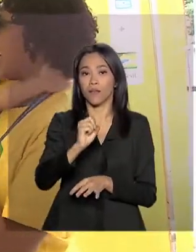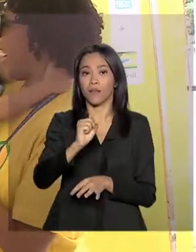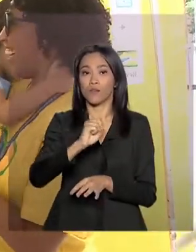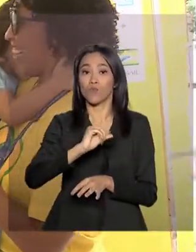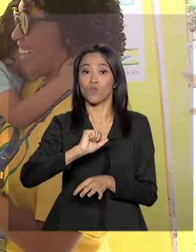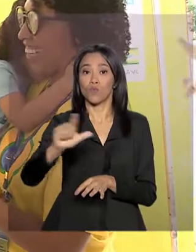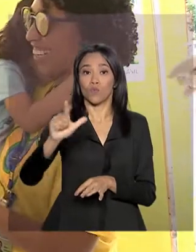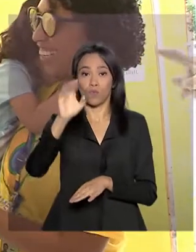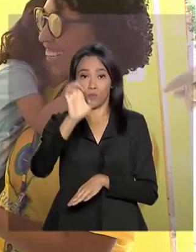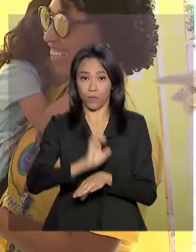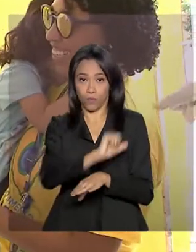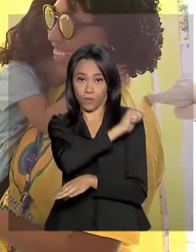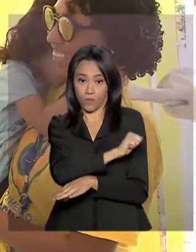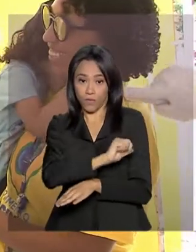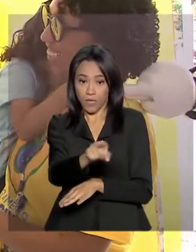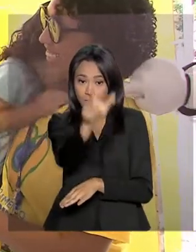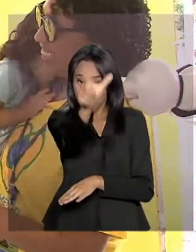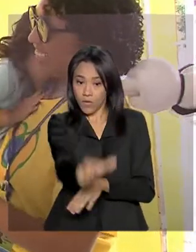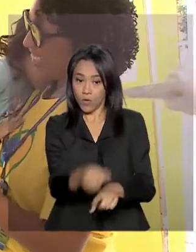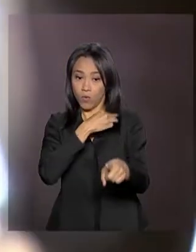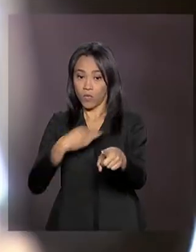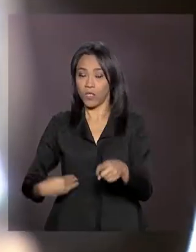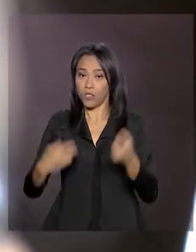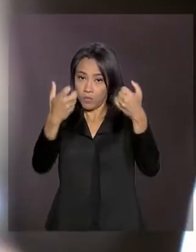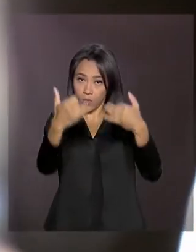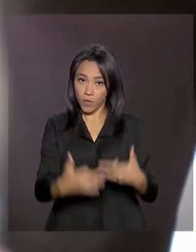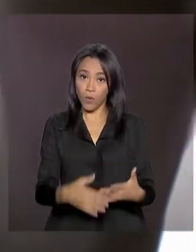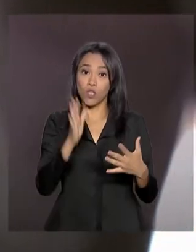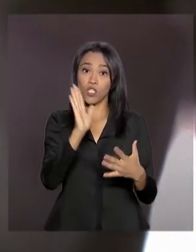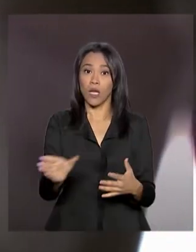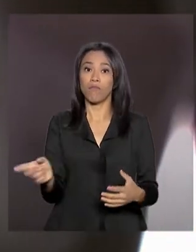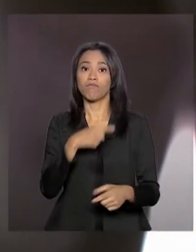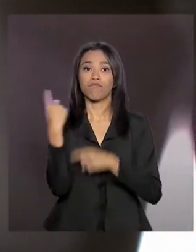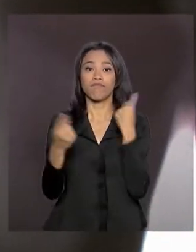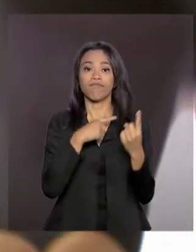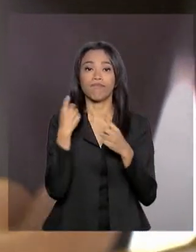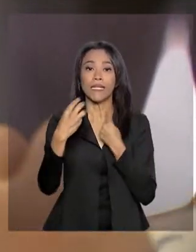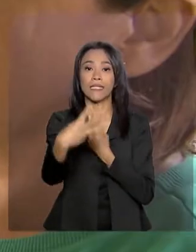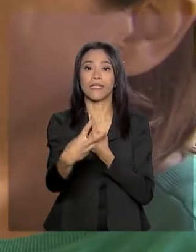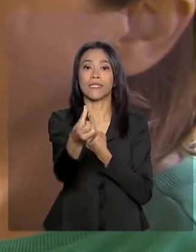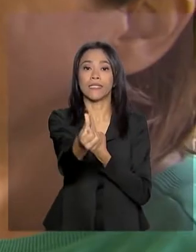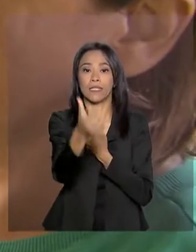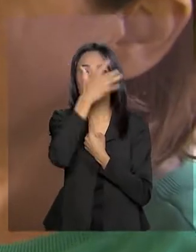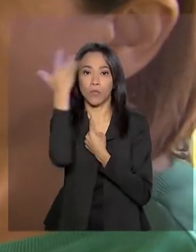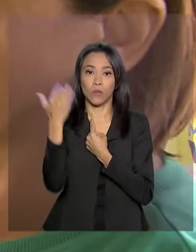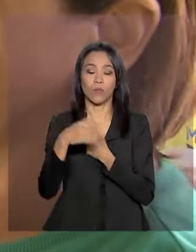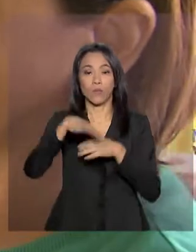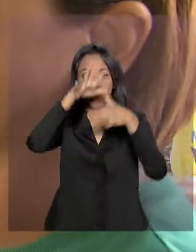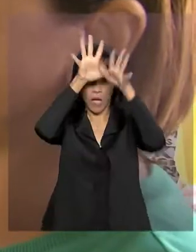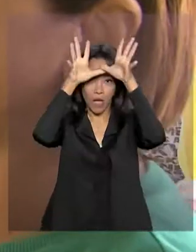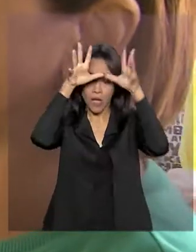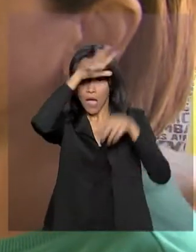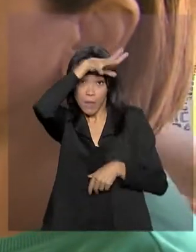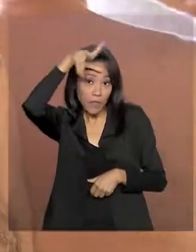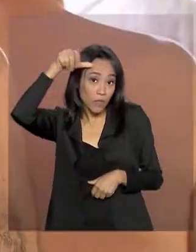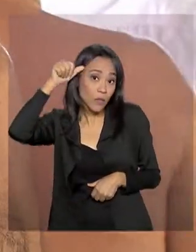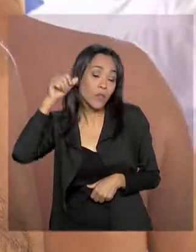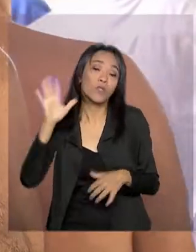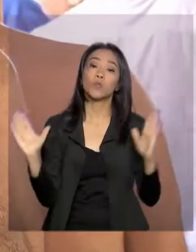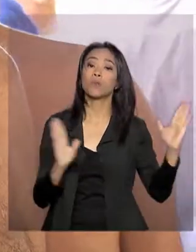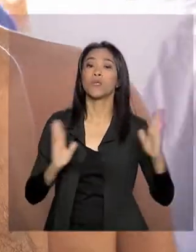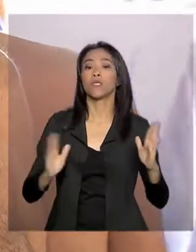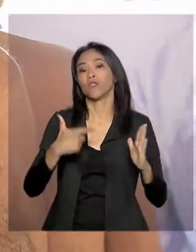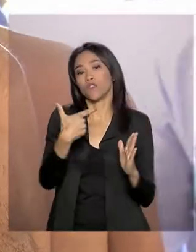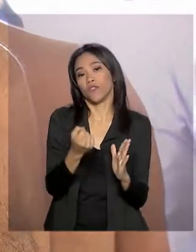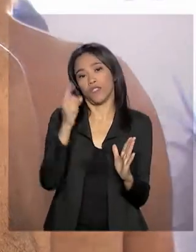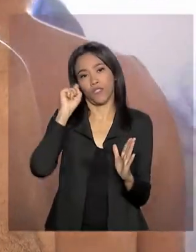Mandetta lembrou que só este ano a gripe já matou 36 pessoas no Amazonas em apenas 20 dias. Por